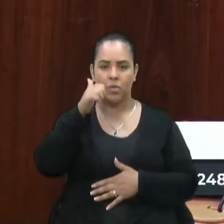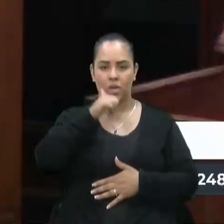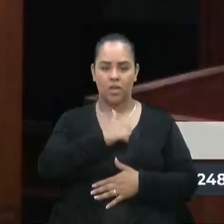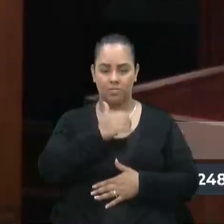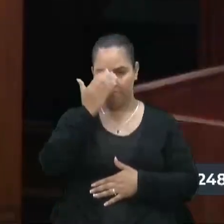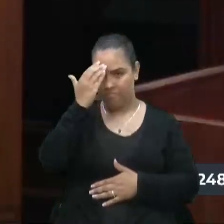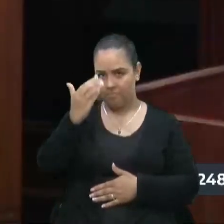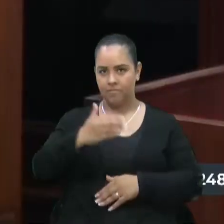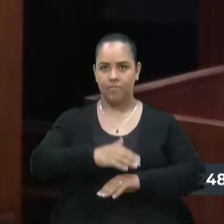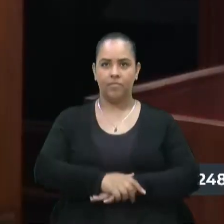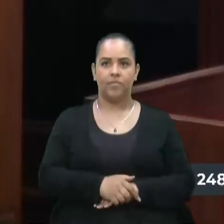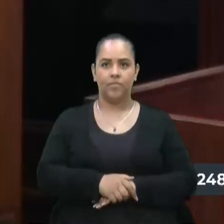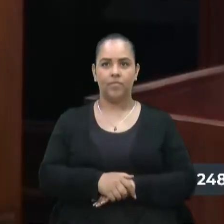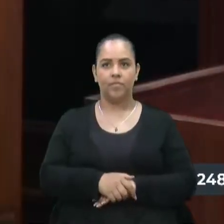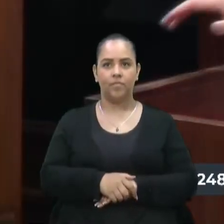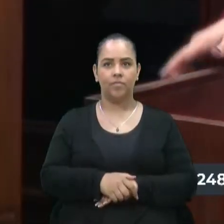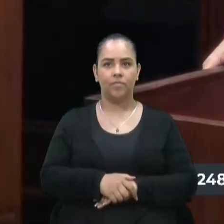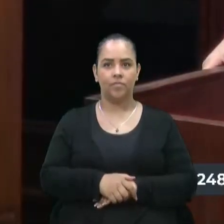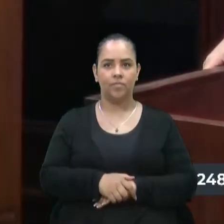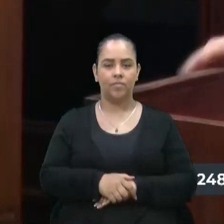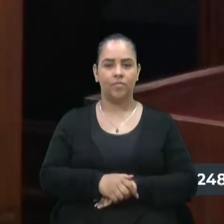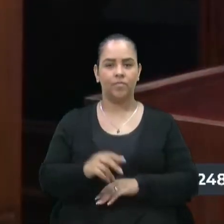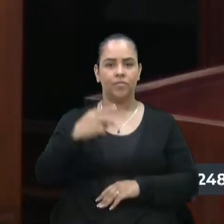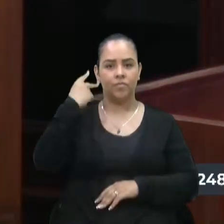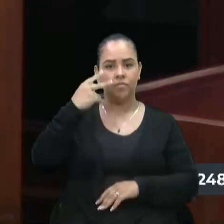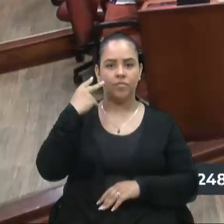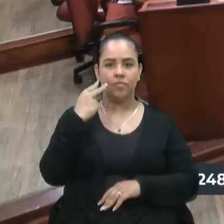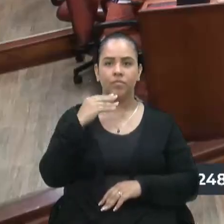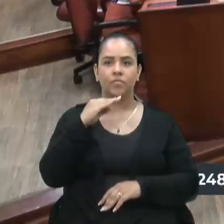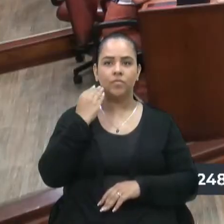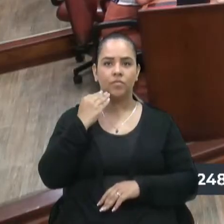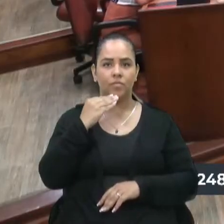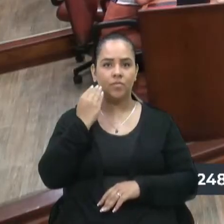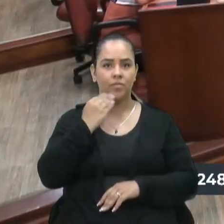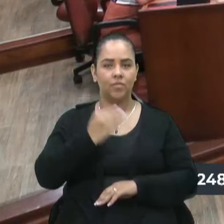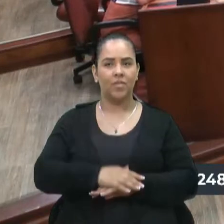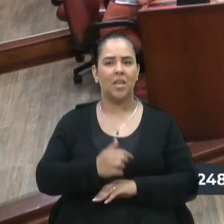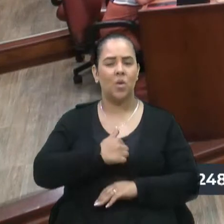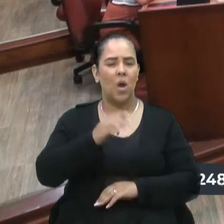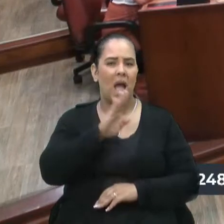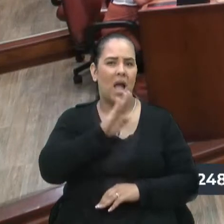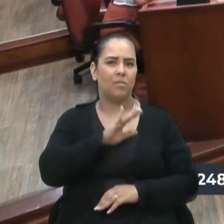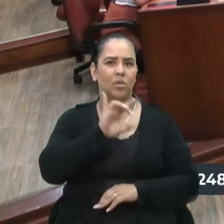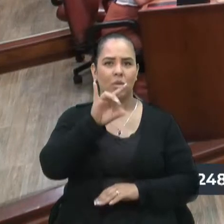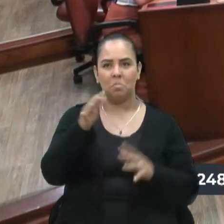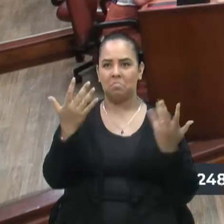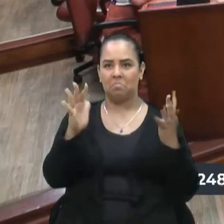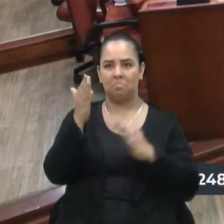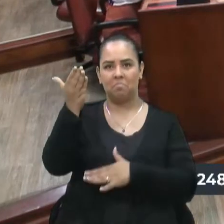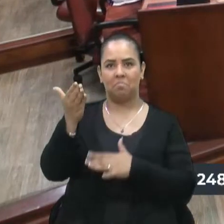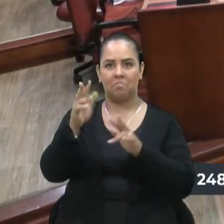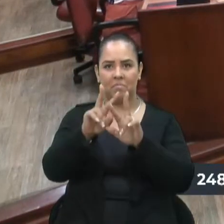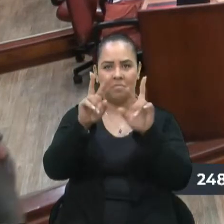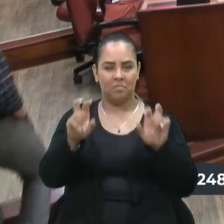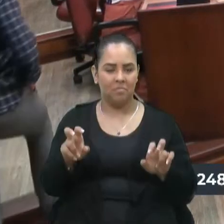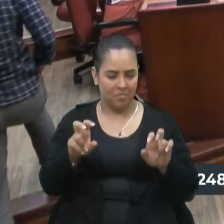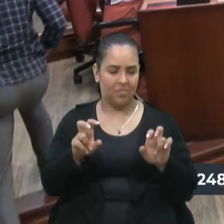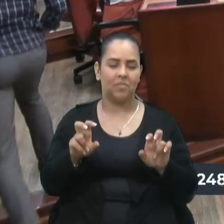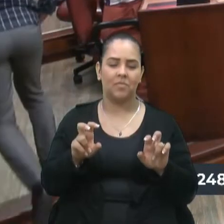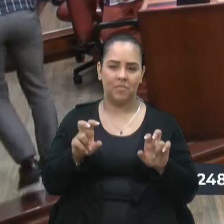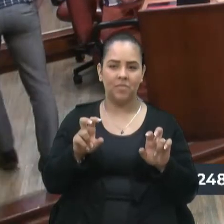obrigada. Vereadora Marisol. Rapidinho, vereadora Tatiane, só para lhe parabenizar pelo tema, por trazer